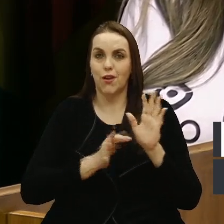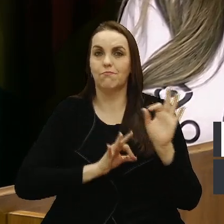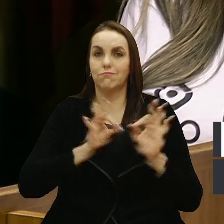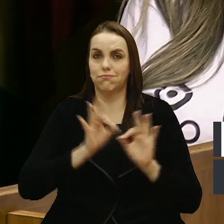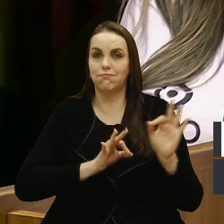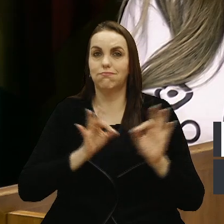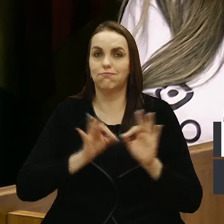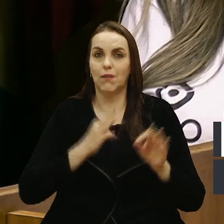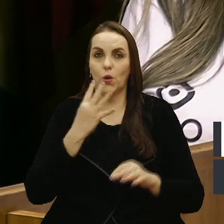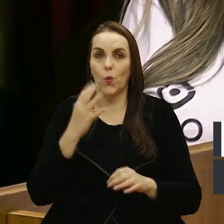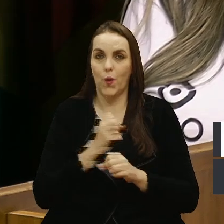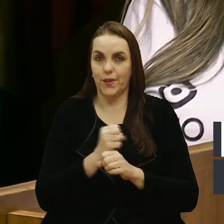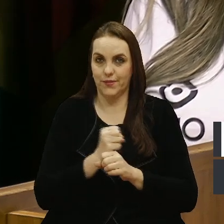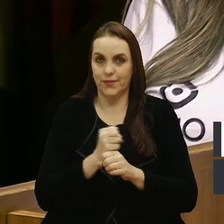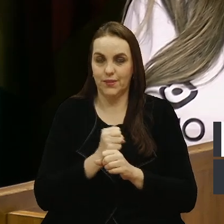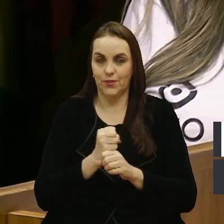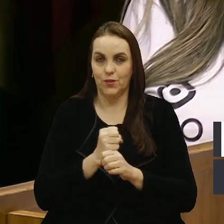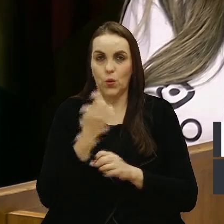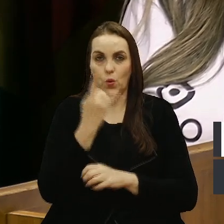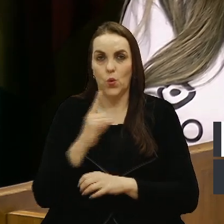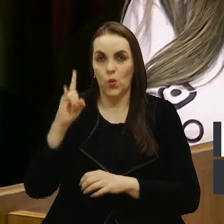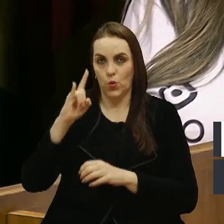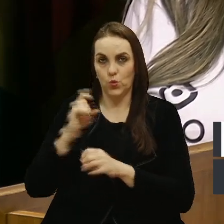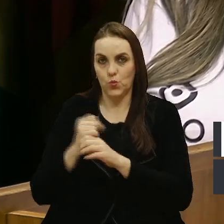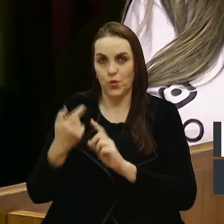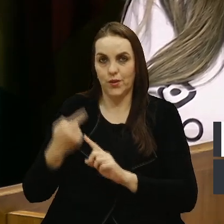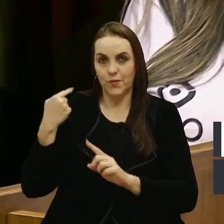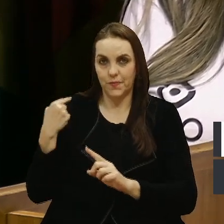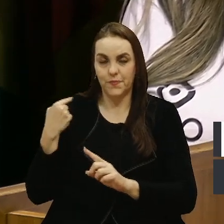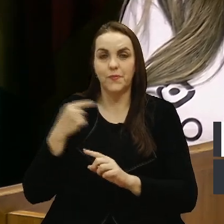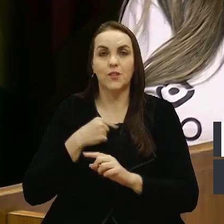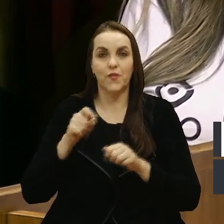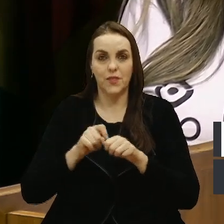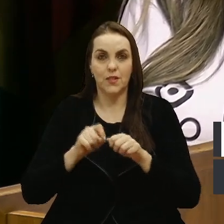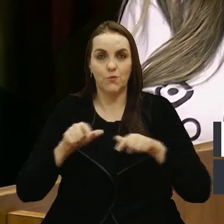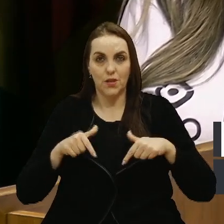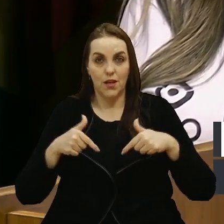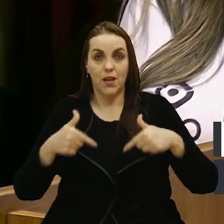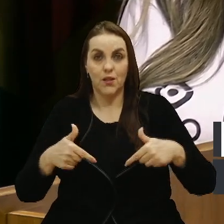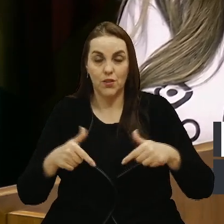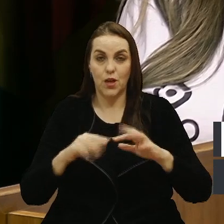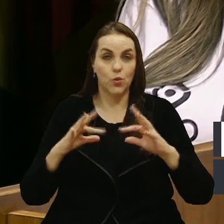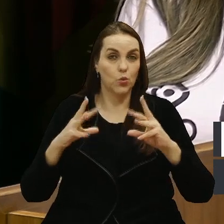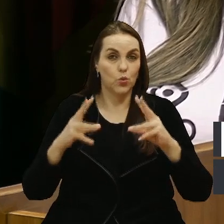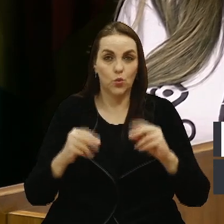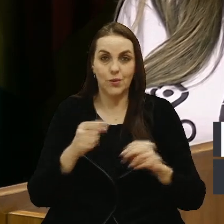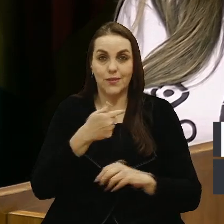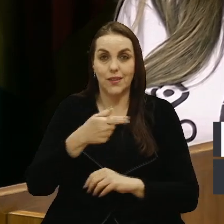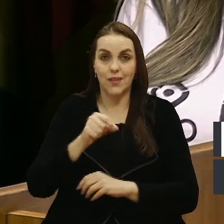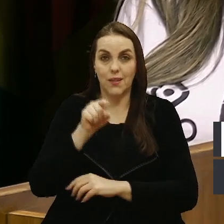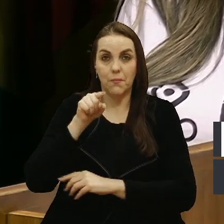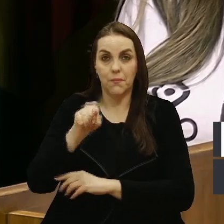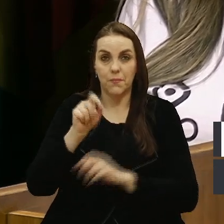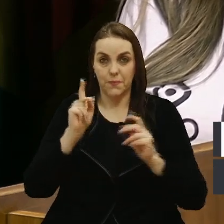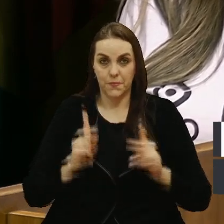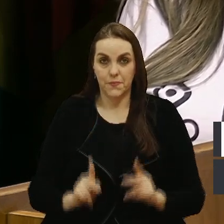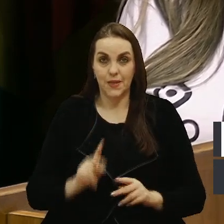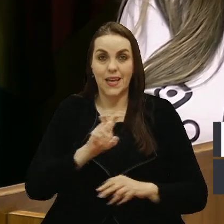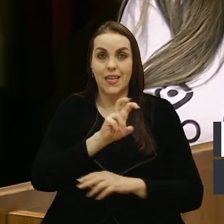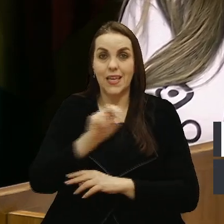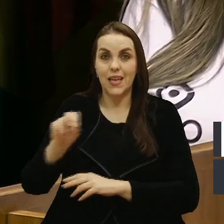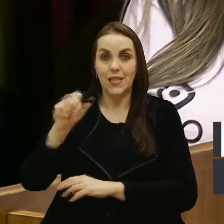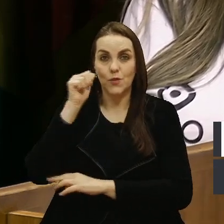no nosso último ano, nós fizemos ações que alcançaram mais de 71 mil pessoas e 500 mulheres